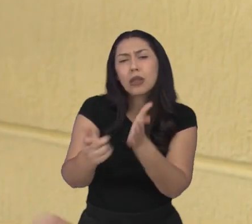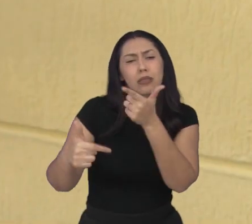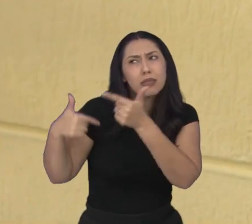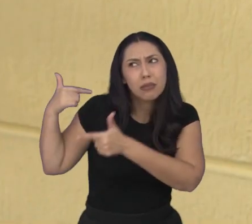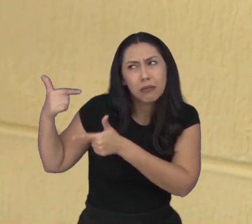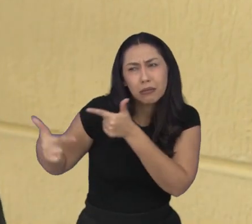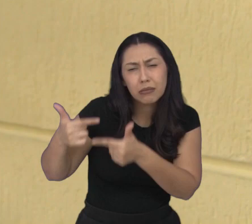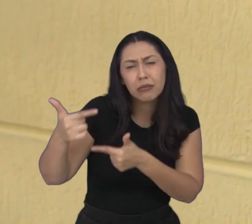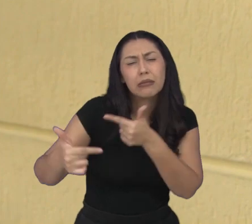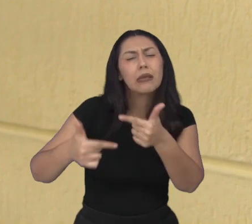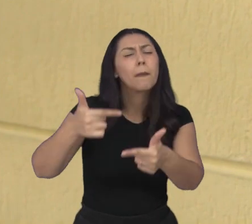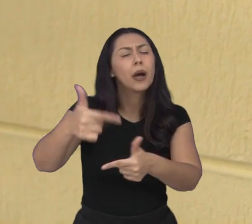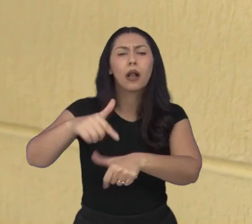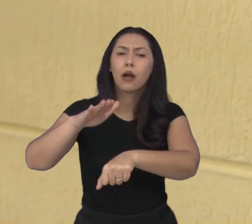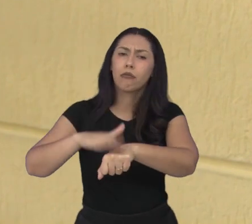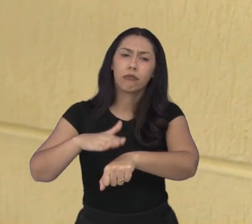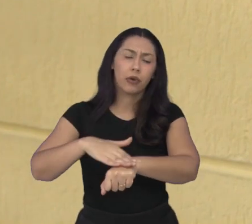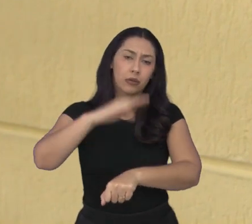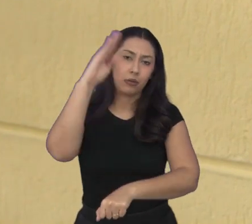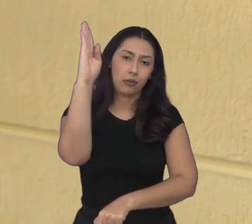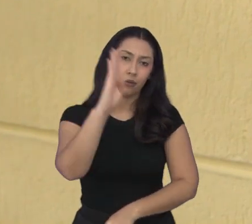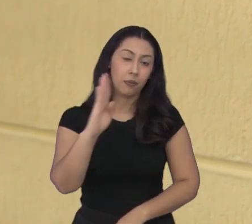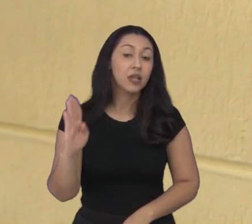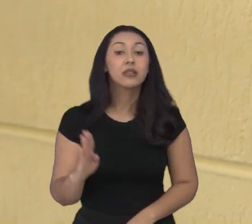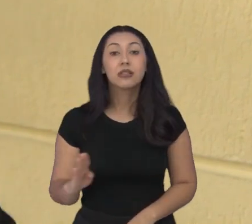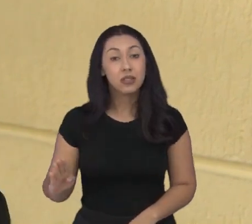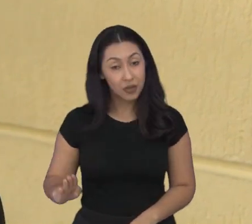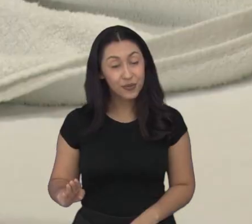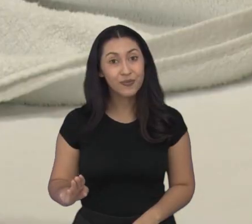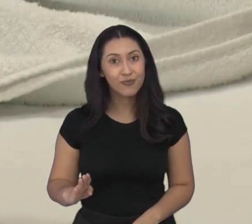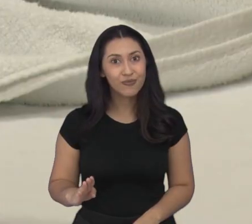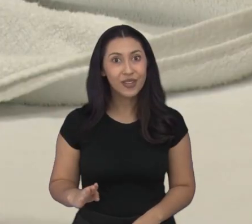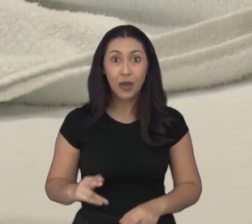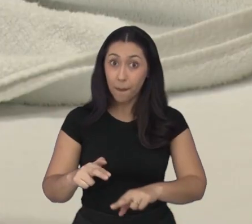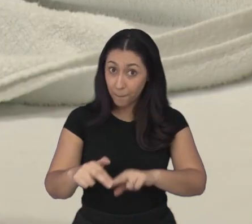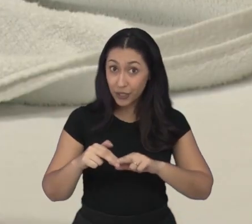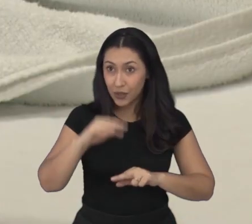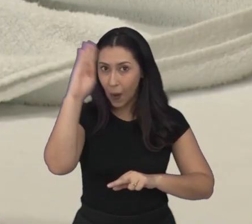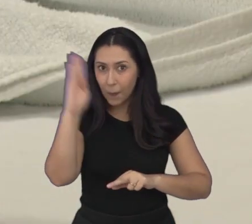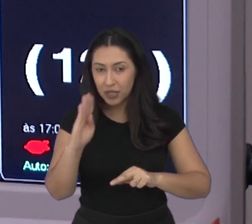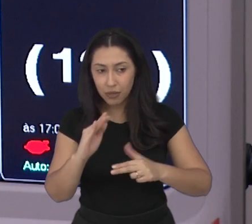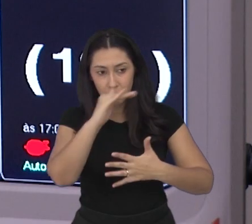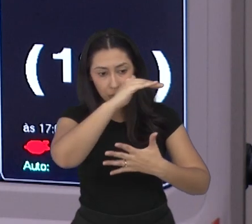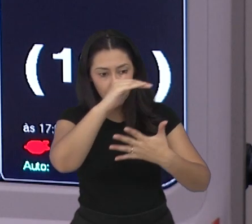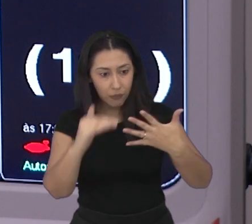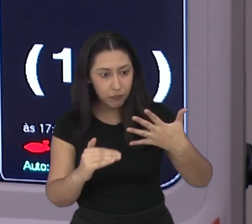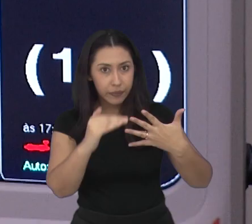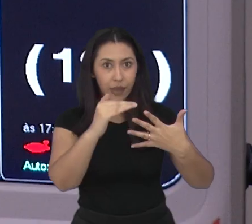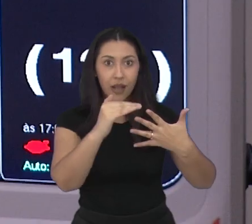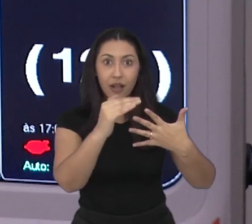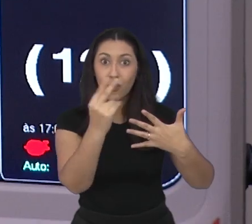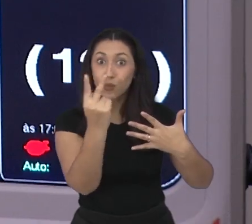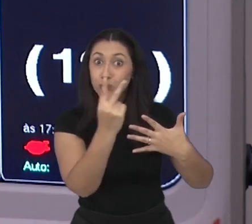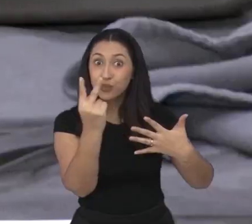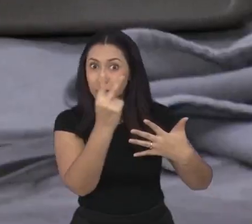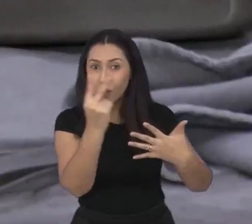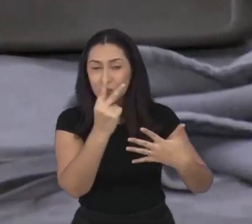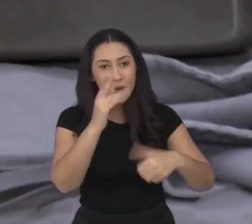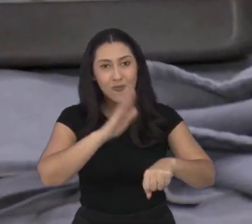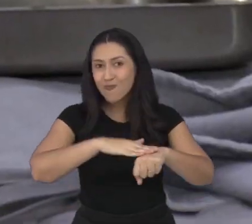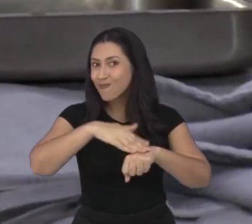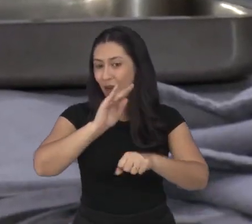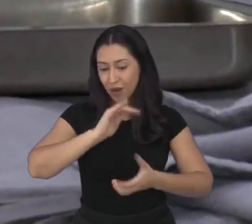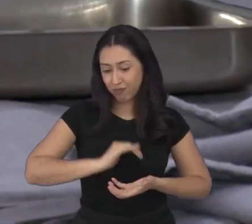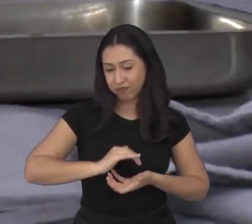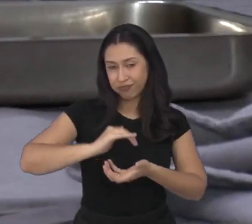continuidade do trabalho que há décadas é realizado no Brasil e que coloca o país como o segundo no mundo que